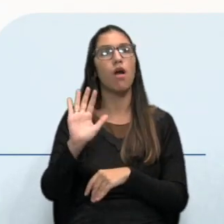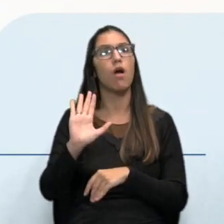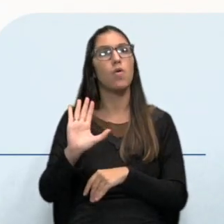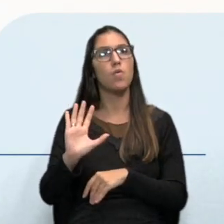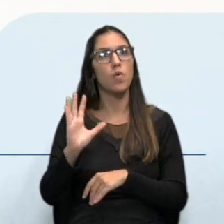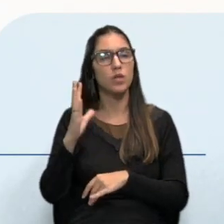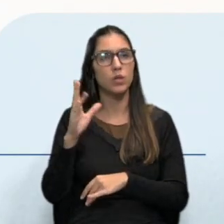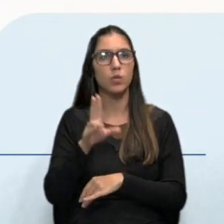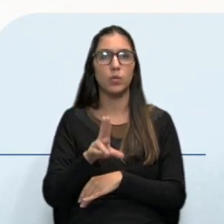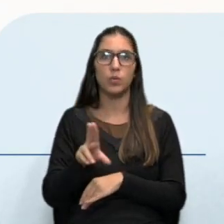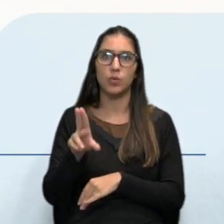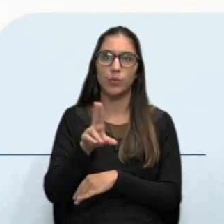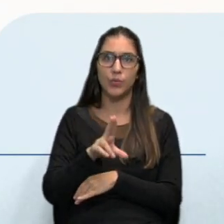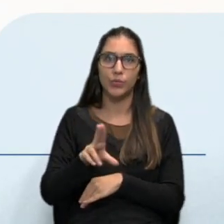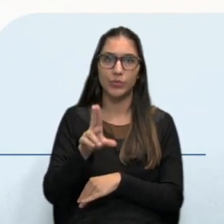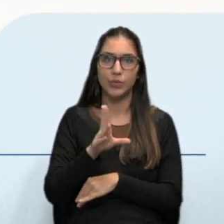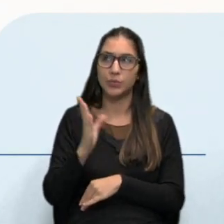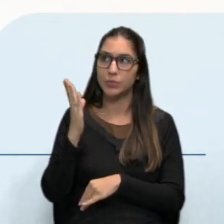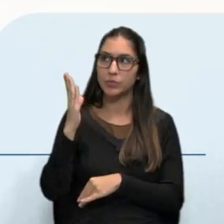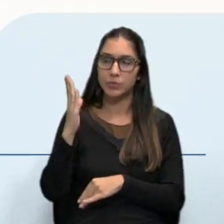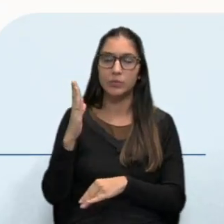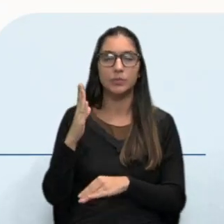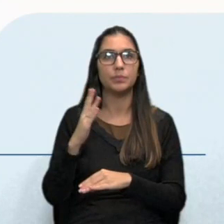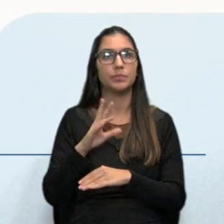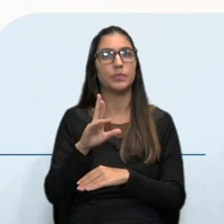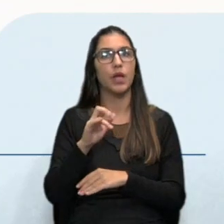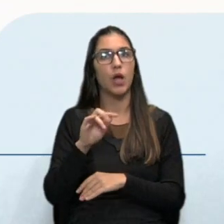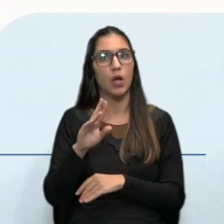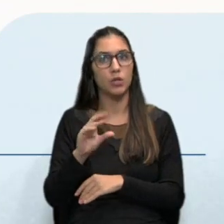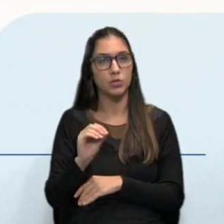acontecer através dessa estação radiobase.